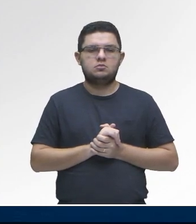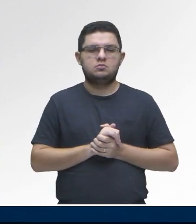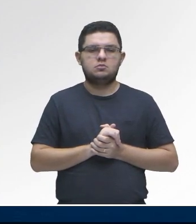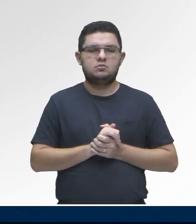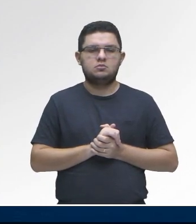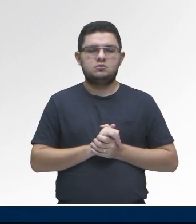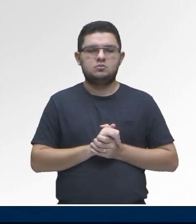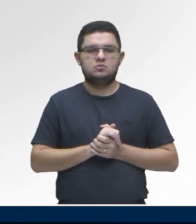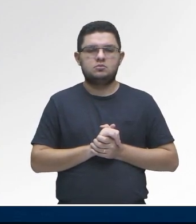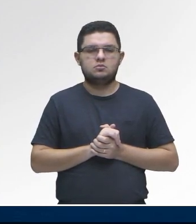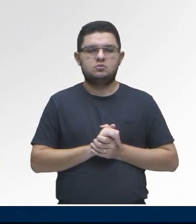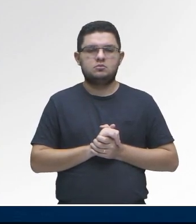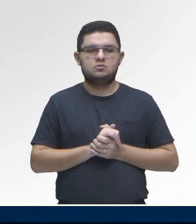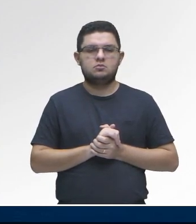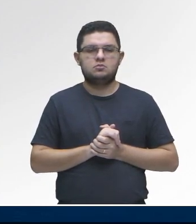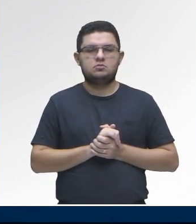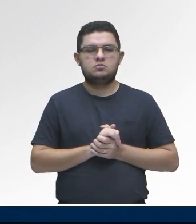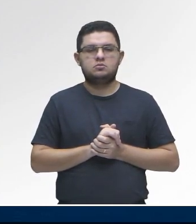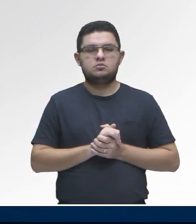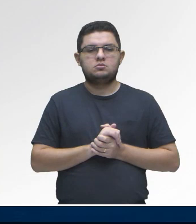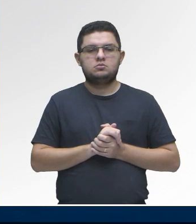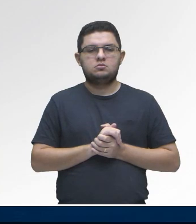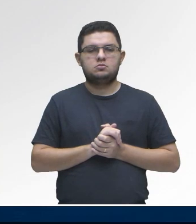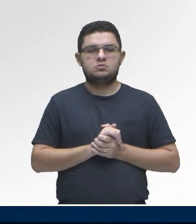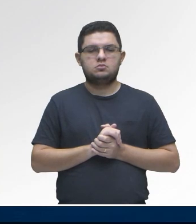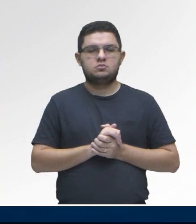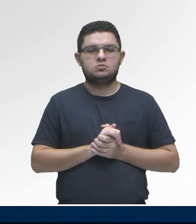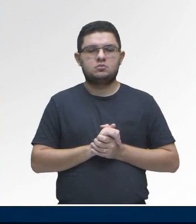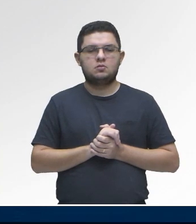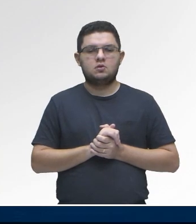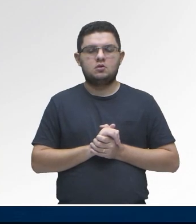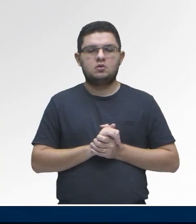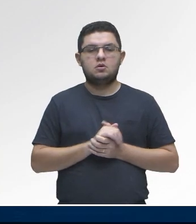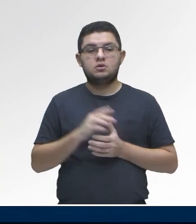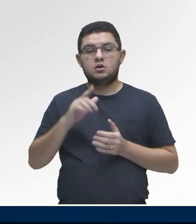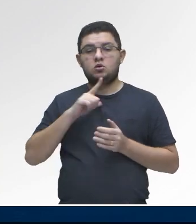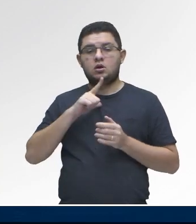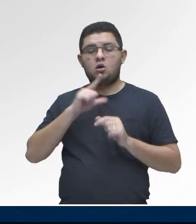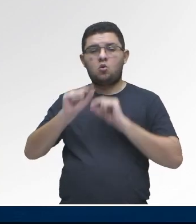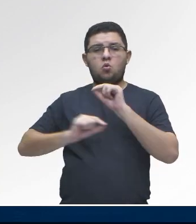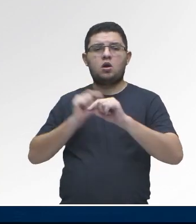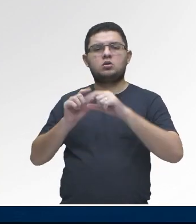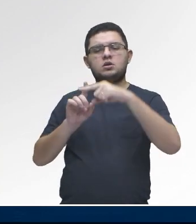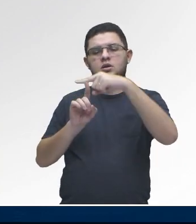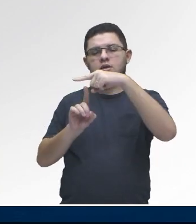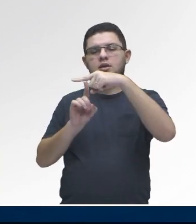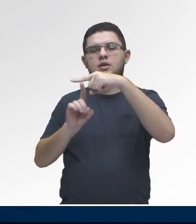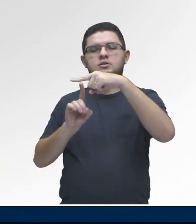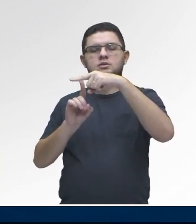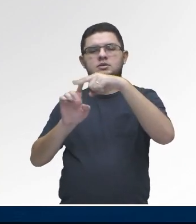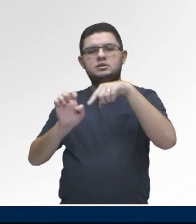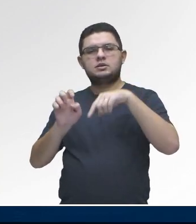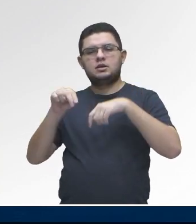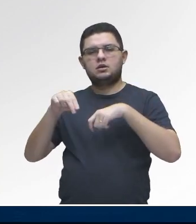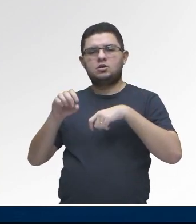com múltiplos de 10. 10, 100, 1000, 10.000, 100.000. Esse é o